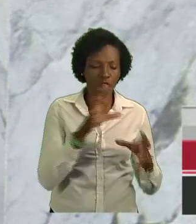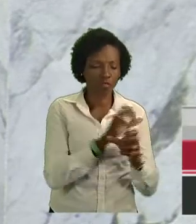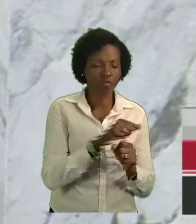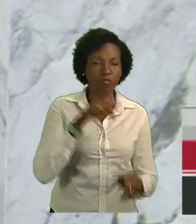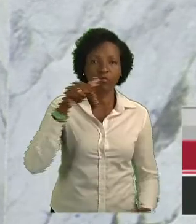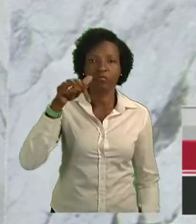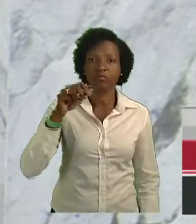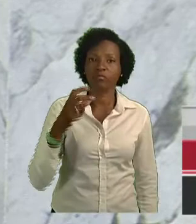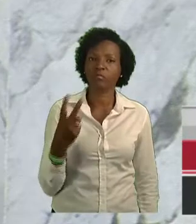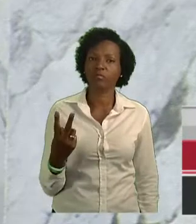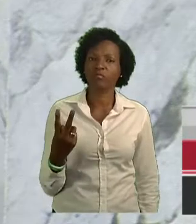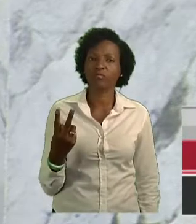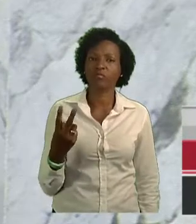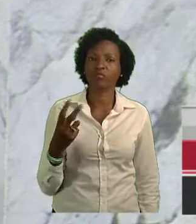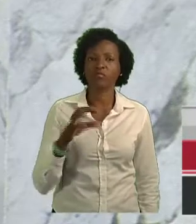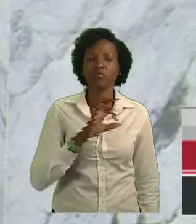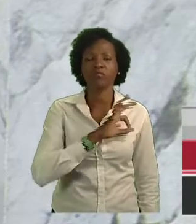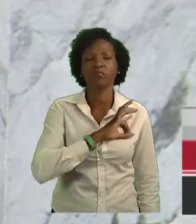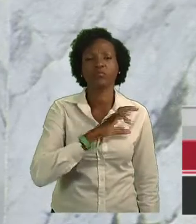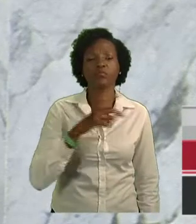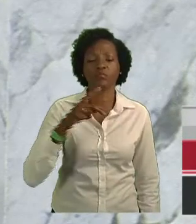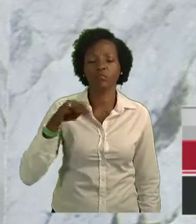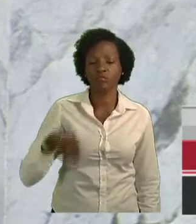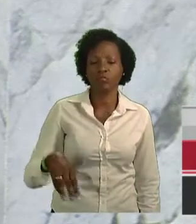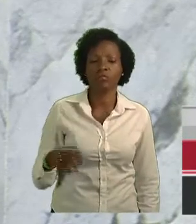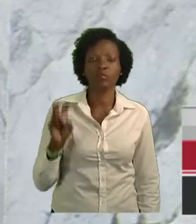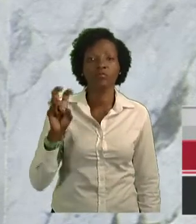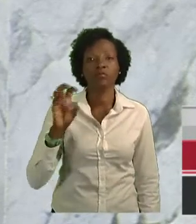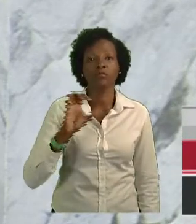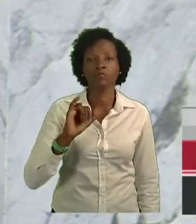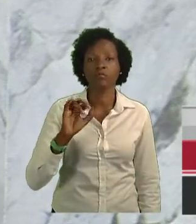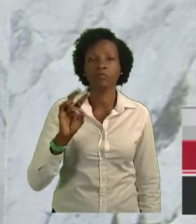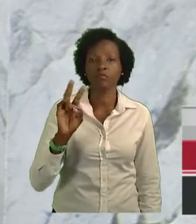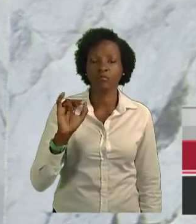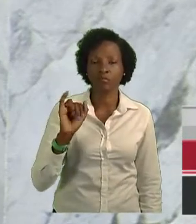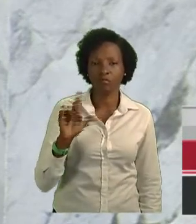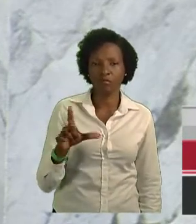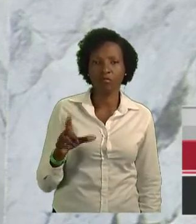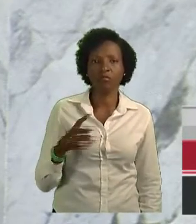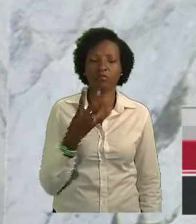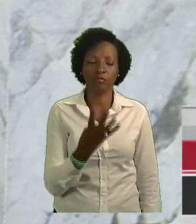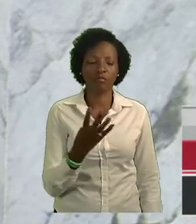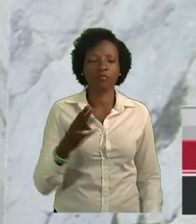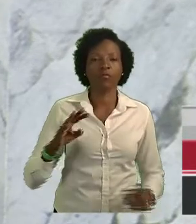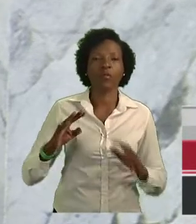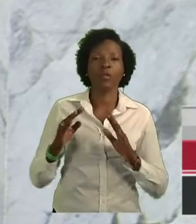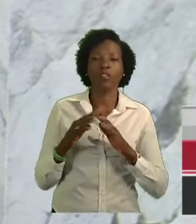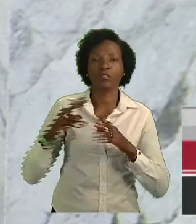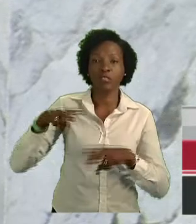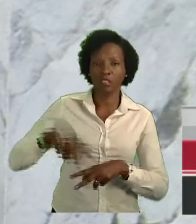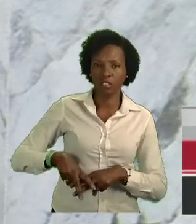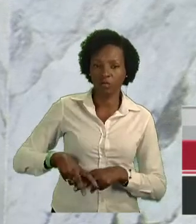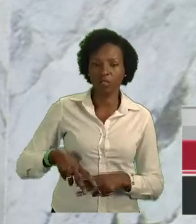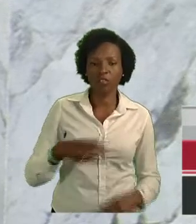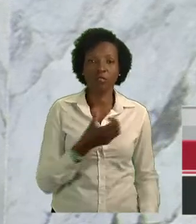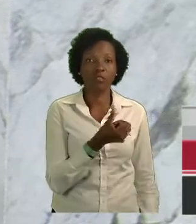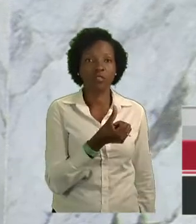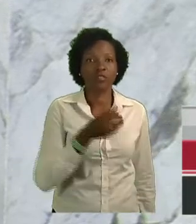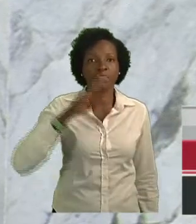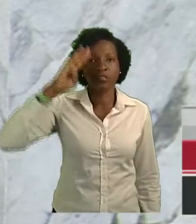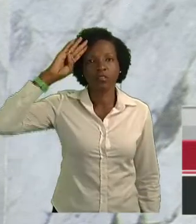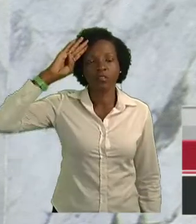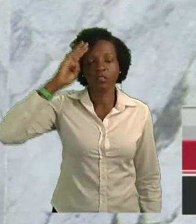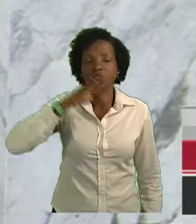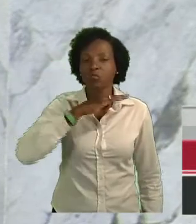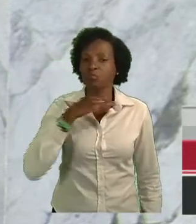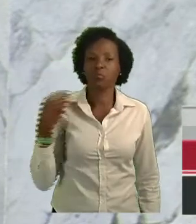cinco policiais civis quatro agentes penitenciários de seis militares do exército que perderam a vida em uma luta contra o